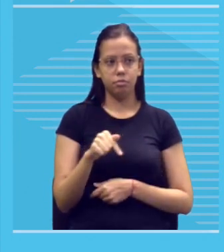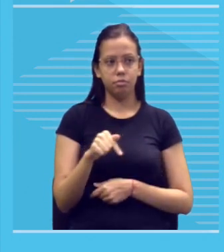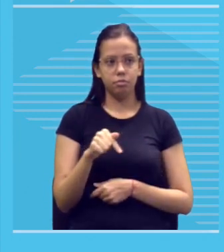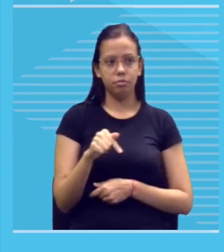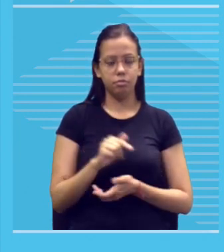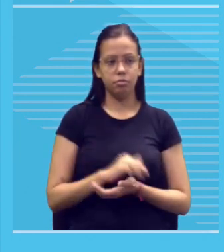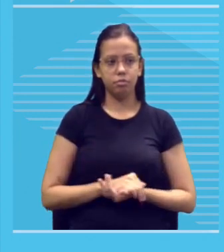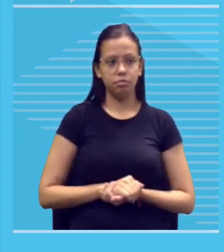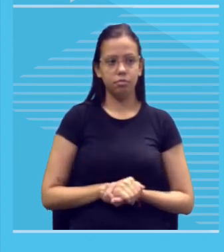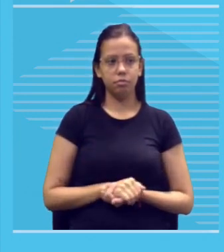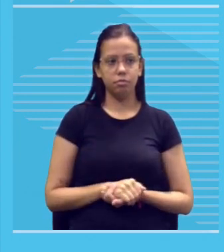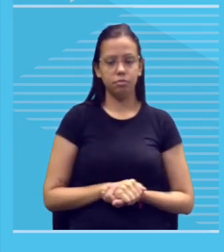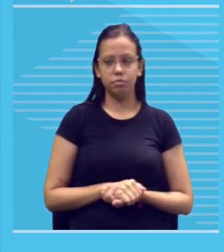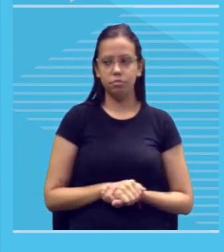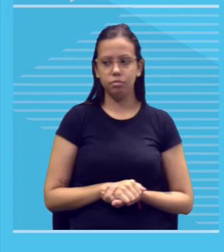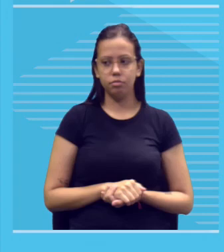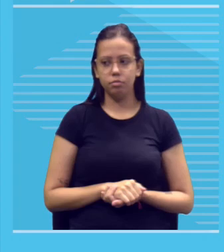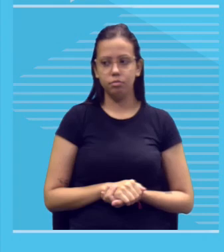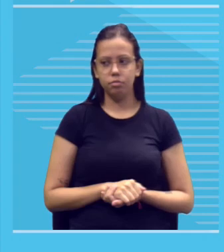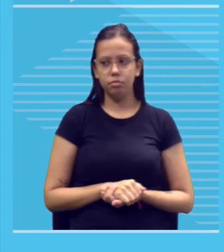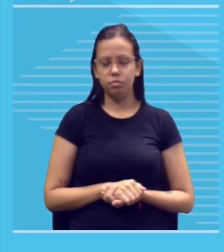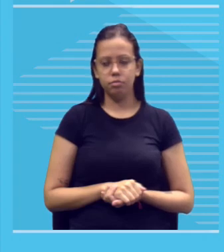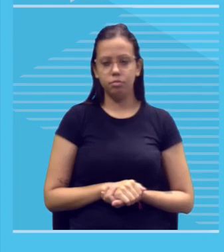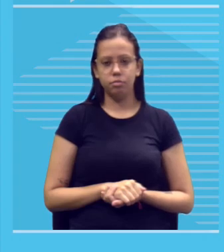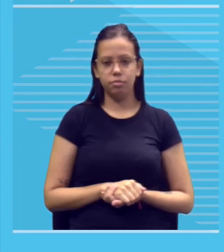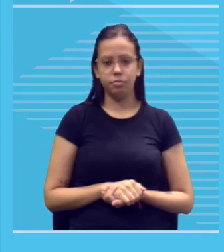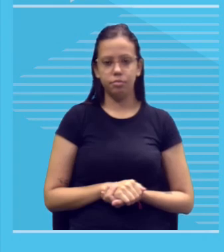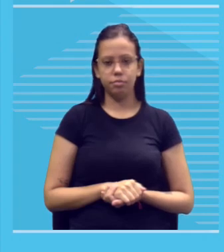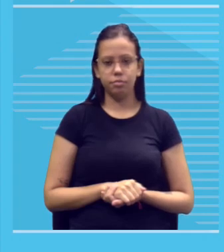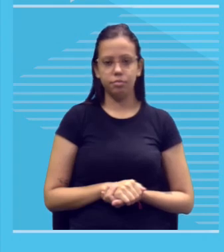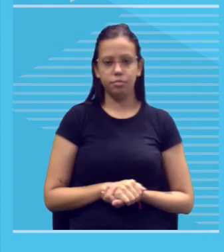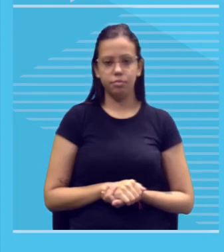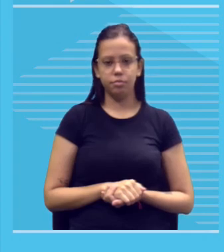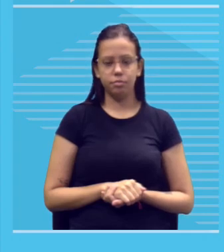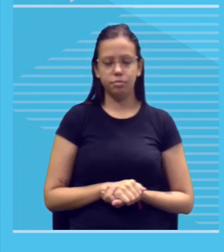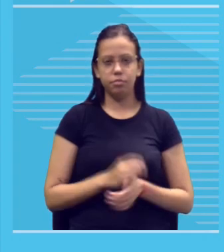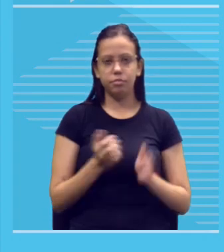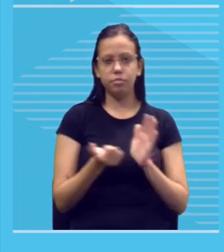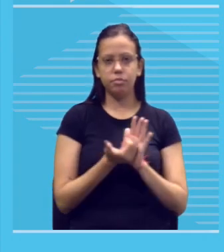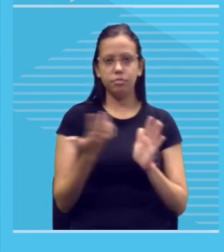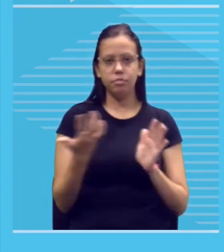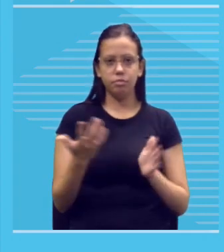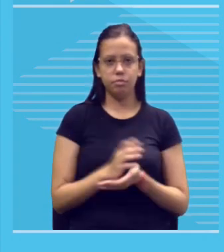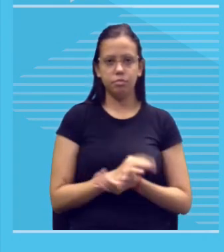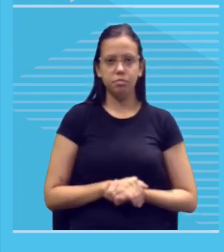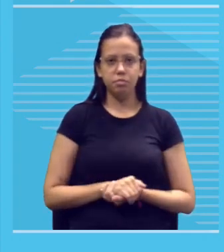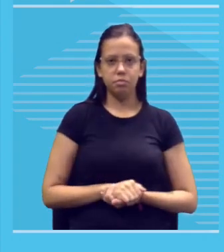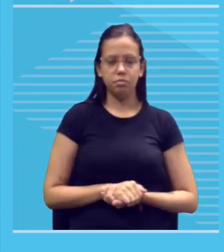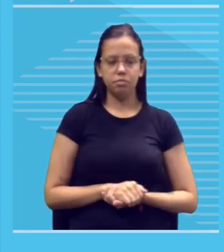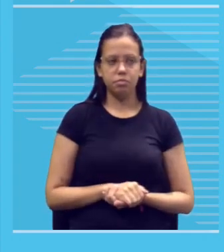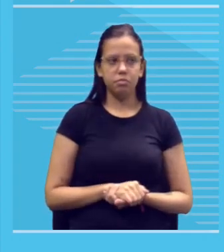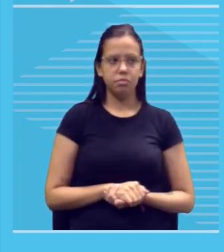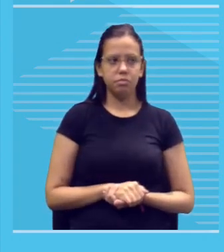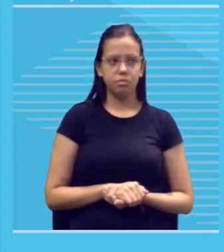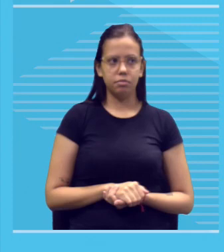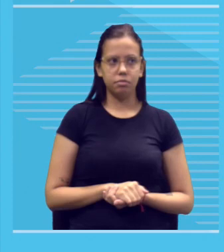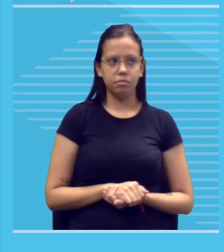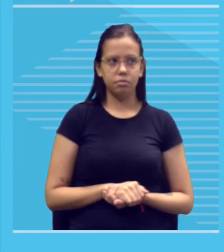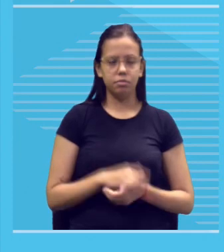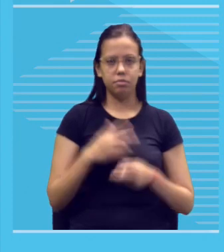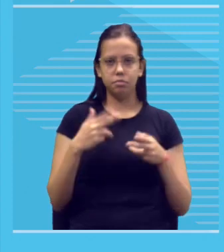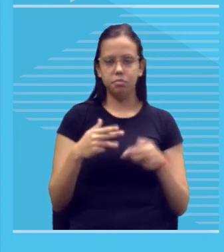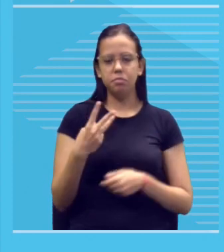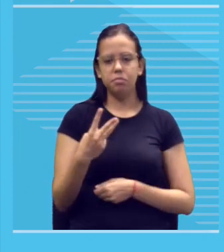27 né quanto é que é 81 / 27 dá